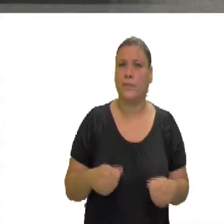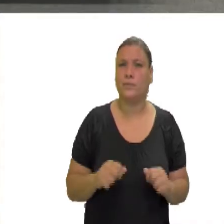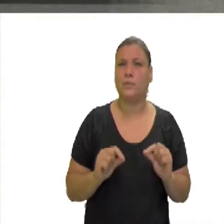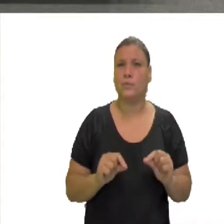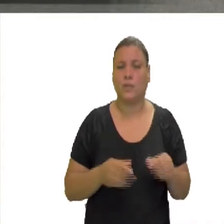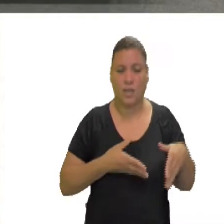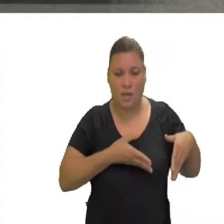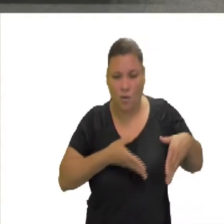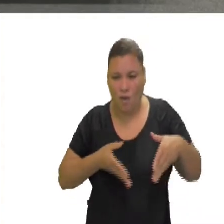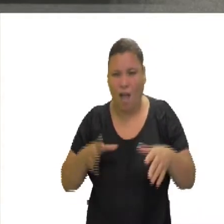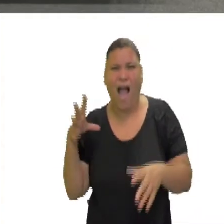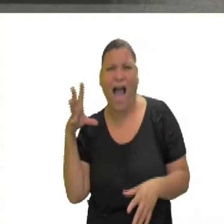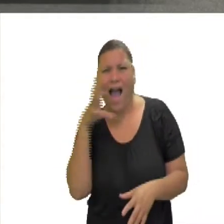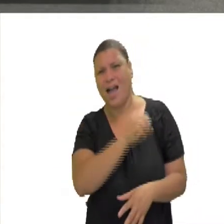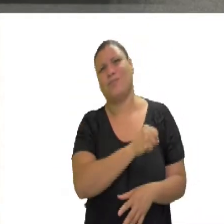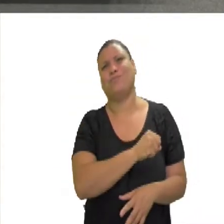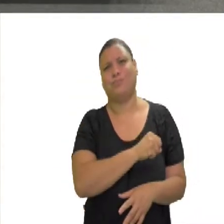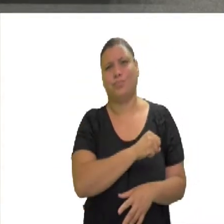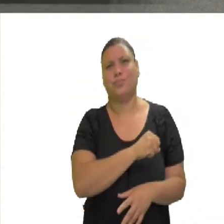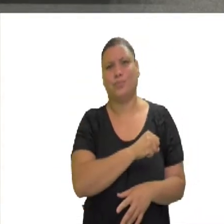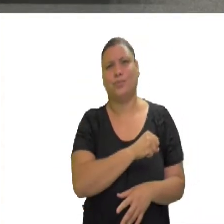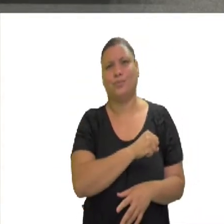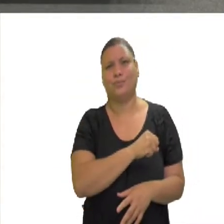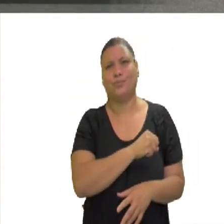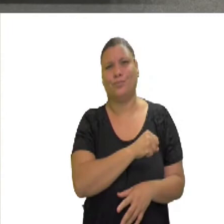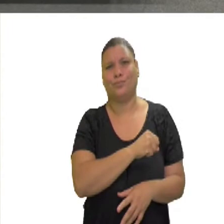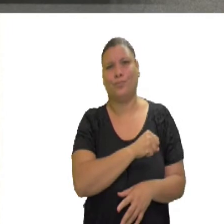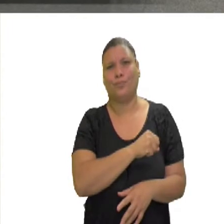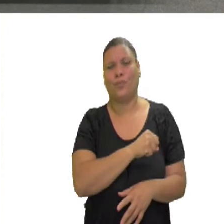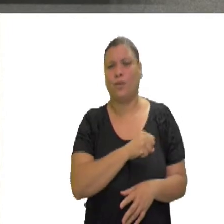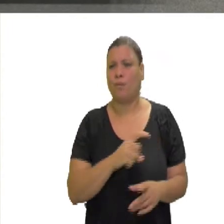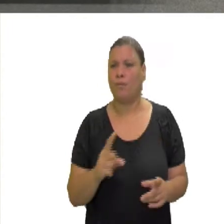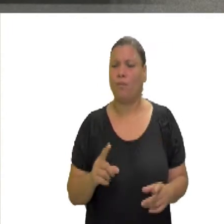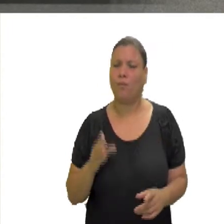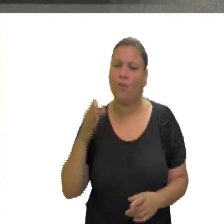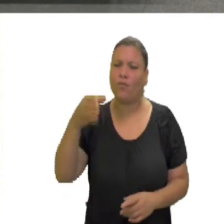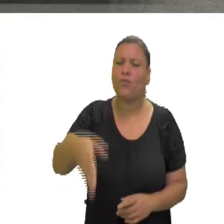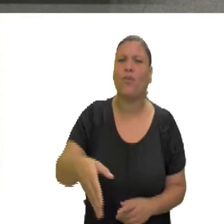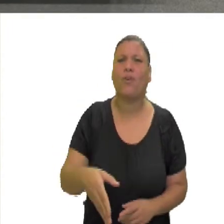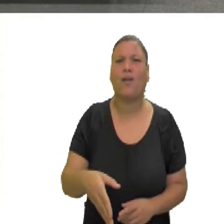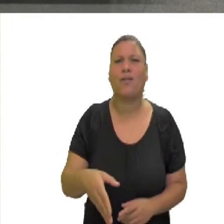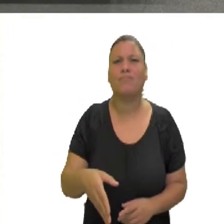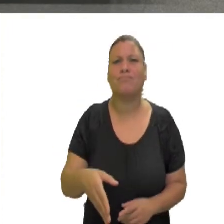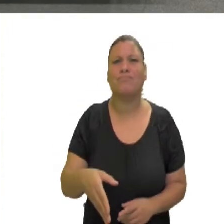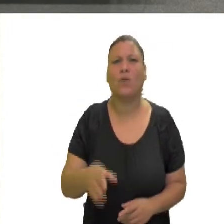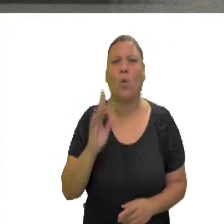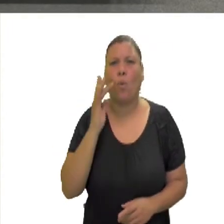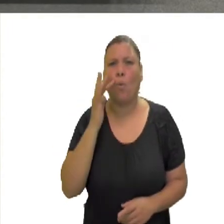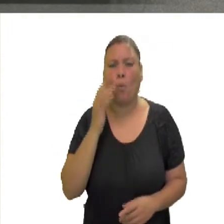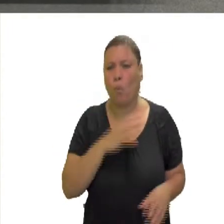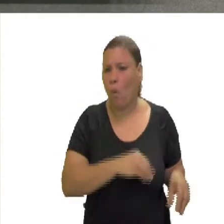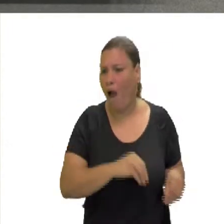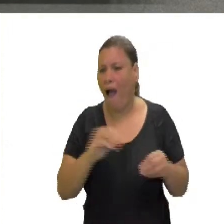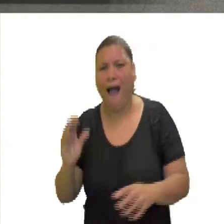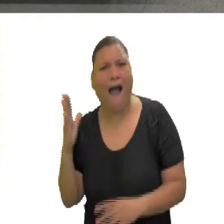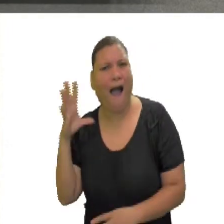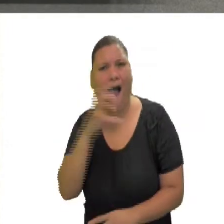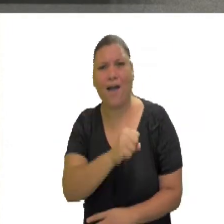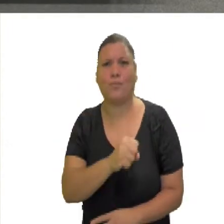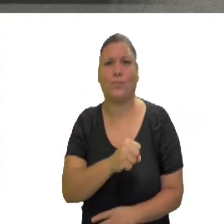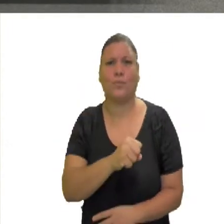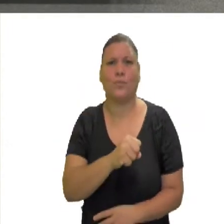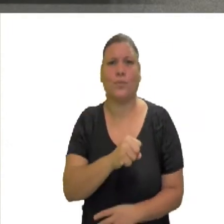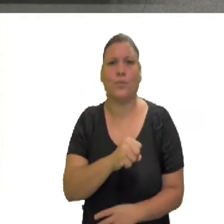caminho ainda assim estava gerando muito desconforto em relação à chegada do ouro de forma